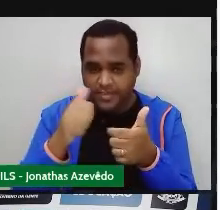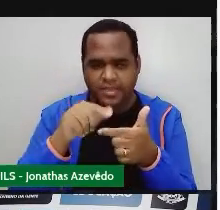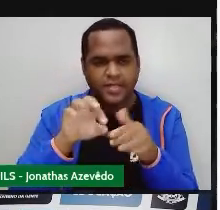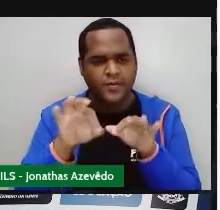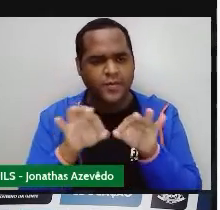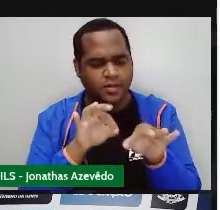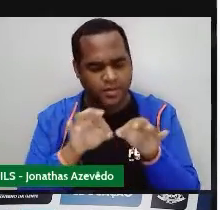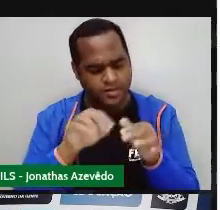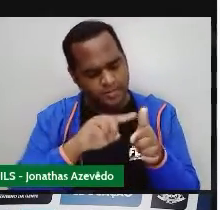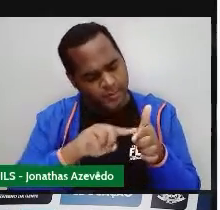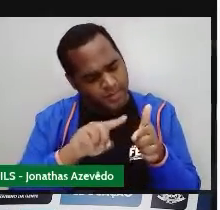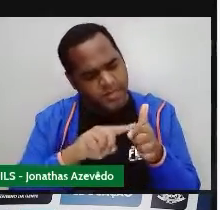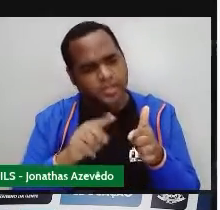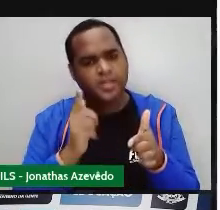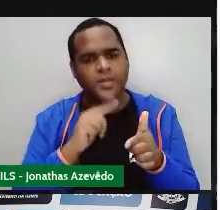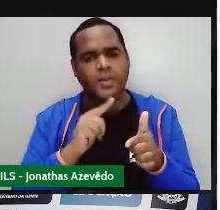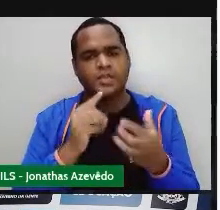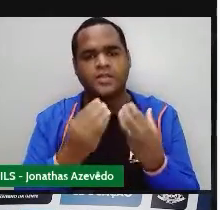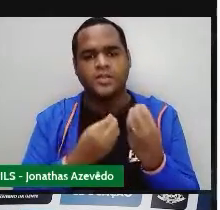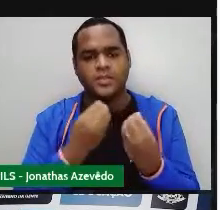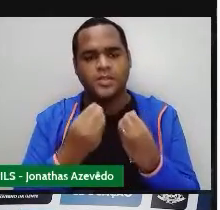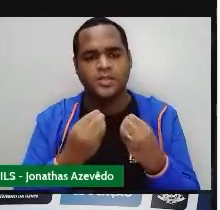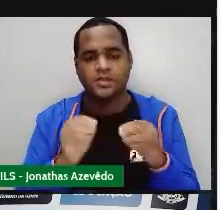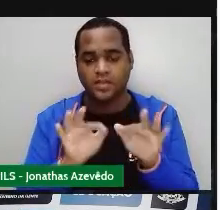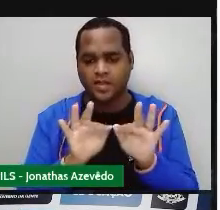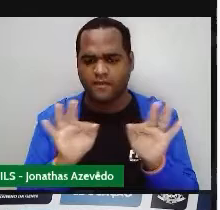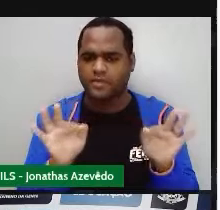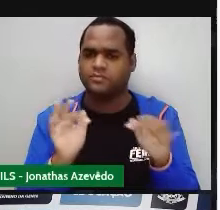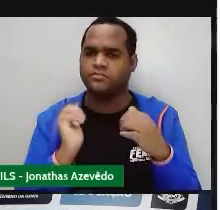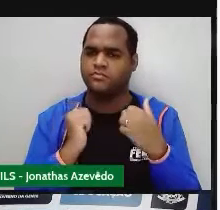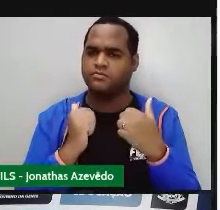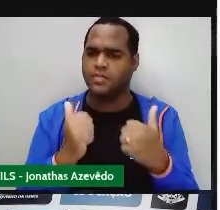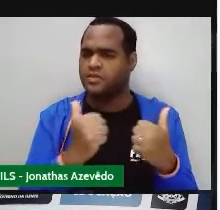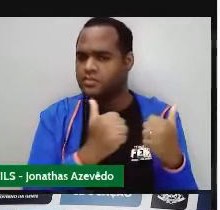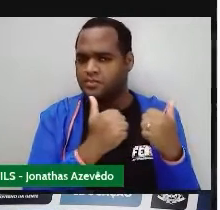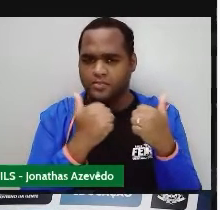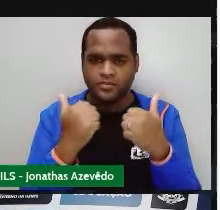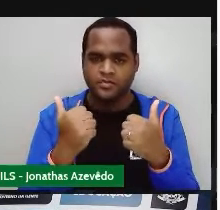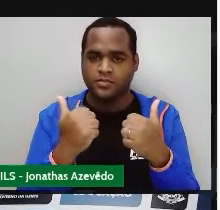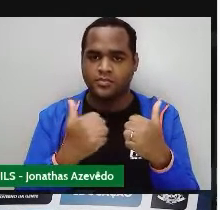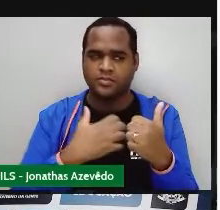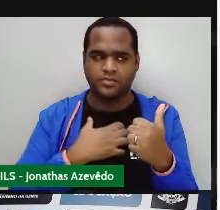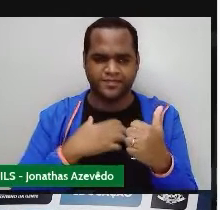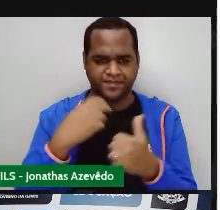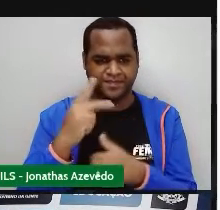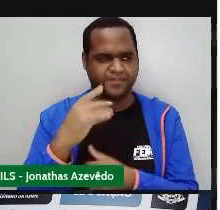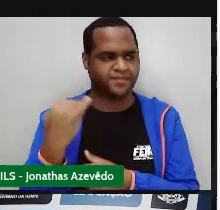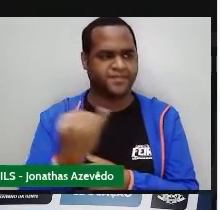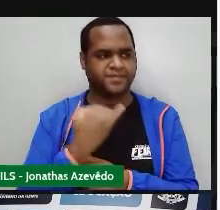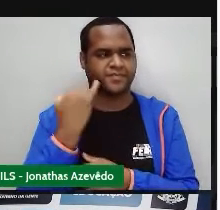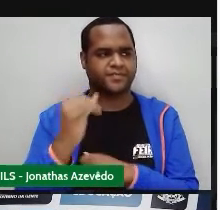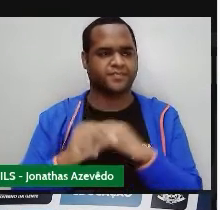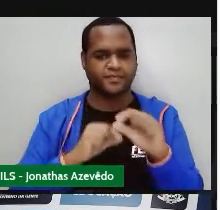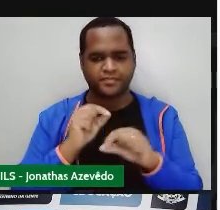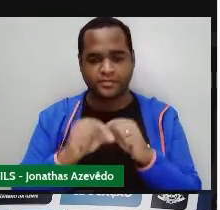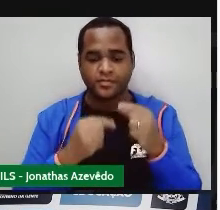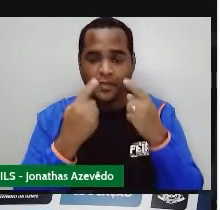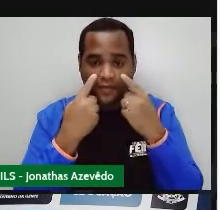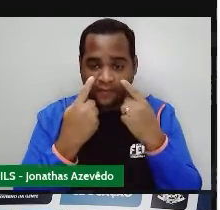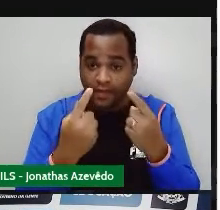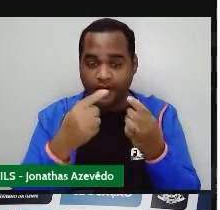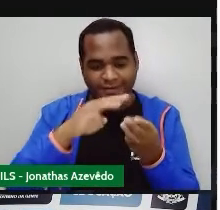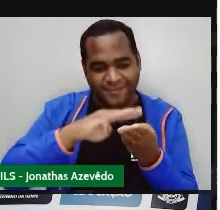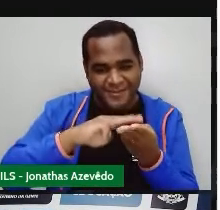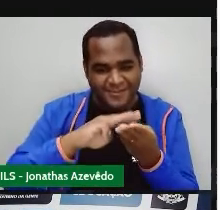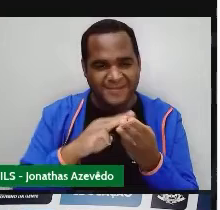resolvem problemas que frase bacana né que sentido Bacana esse de enxergar matemática